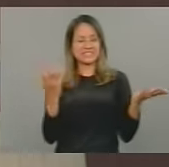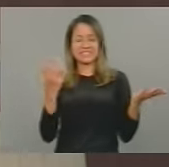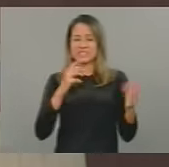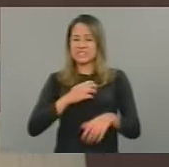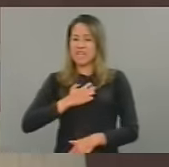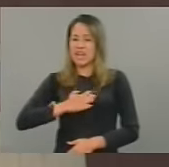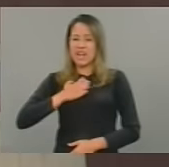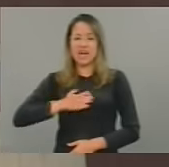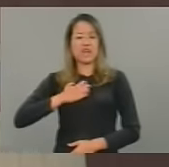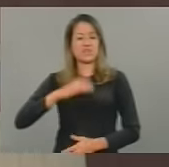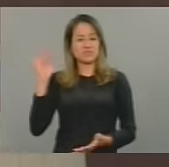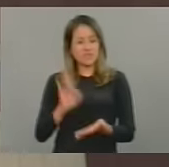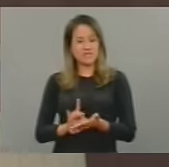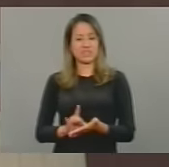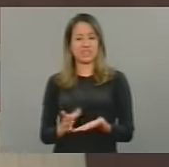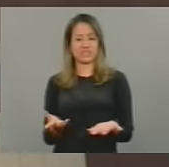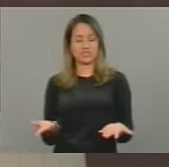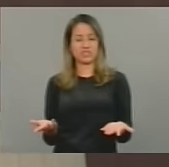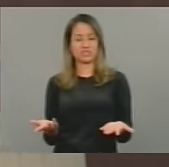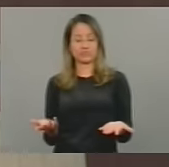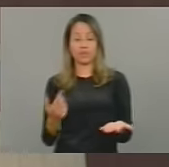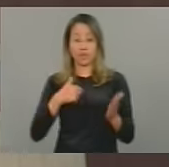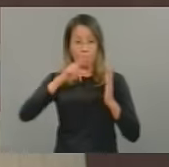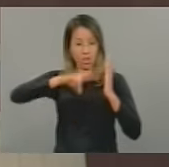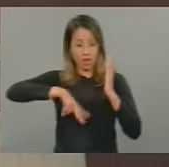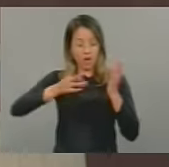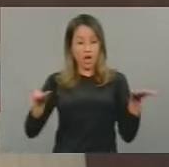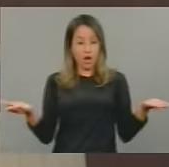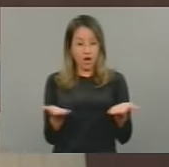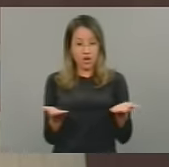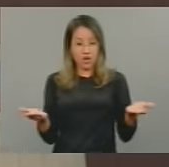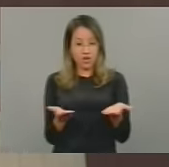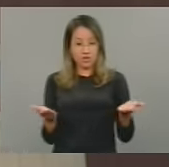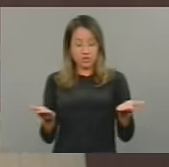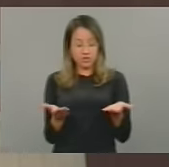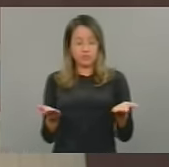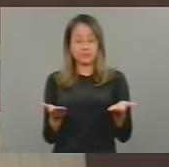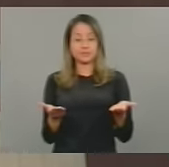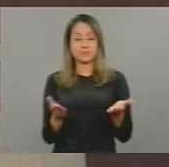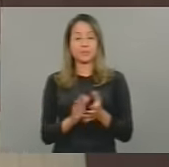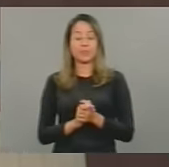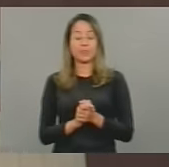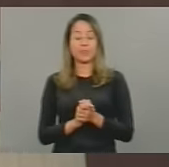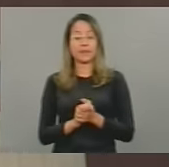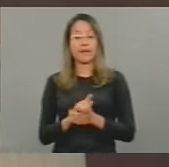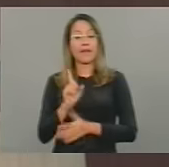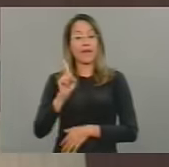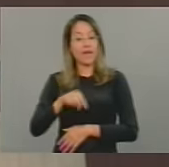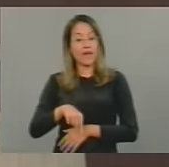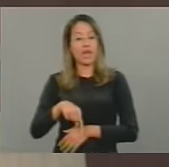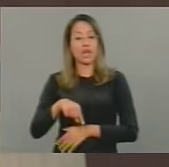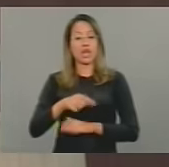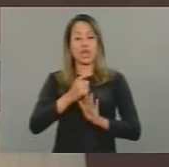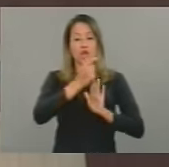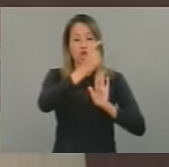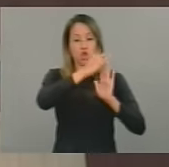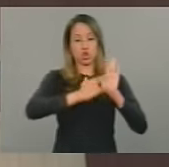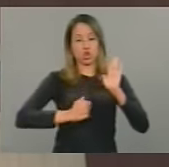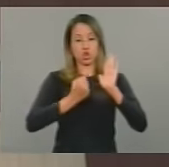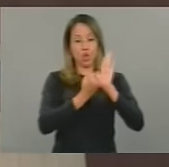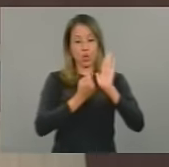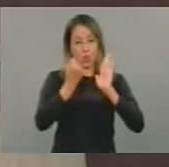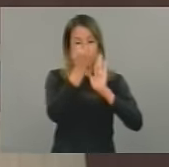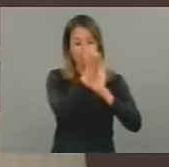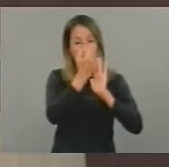indignação. Leio agora uma nota de solidariedade, que leva, inclusive, fiz questão de